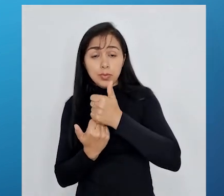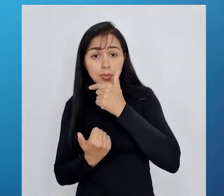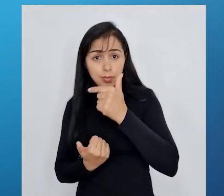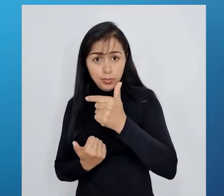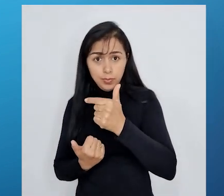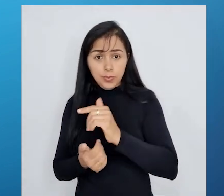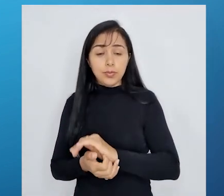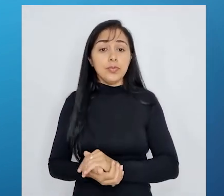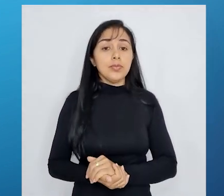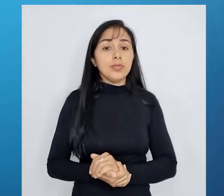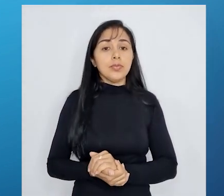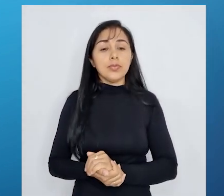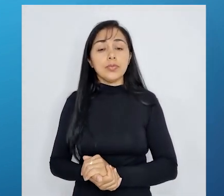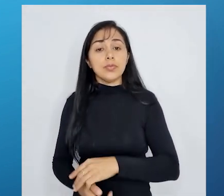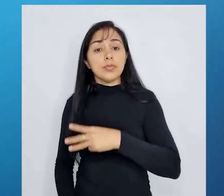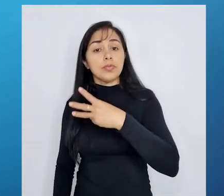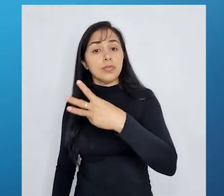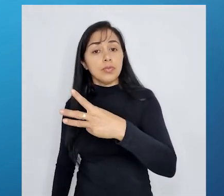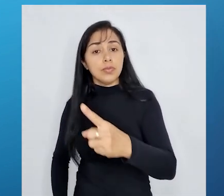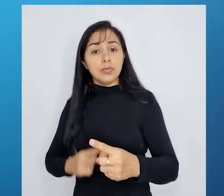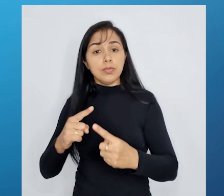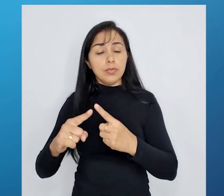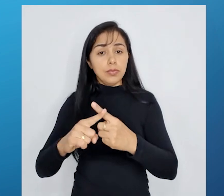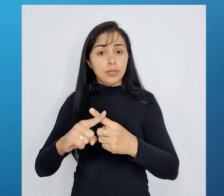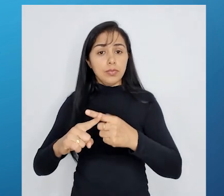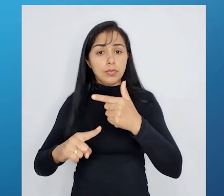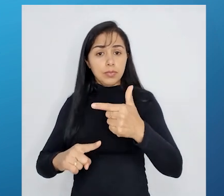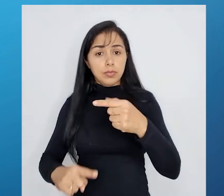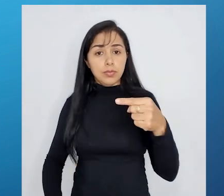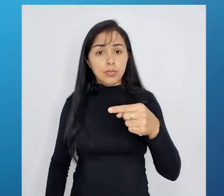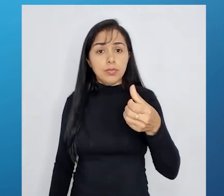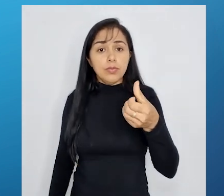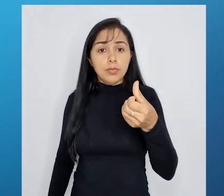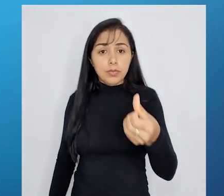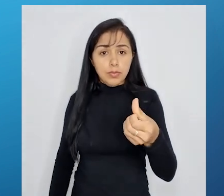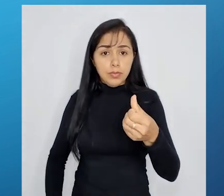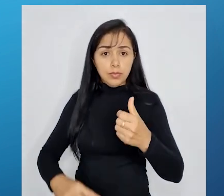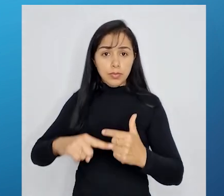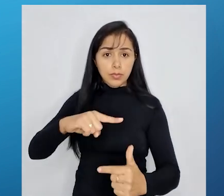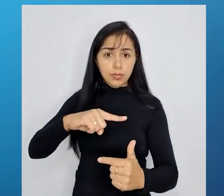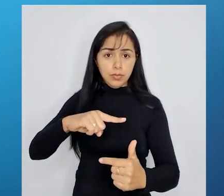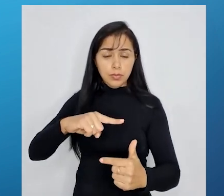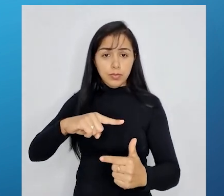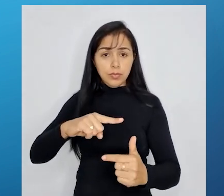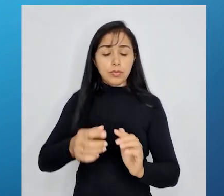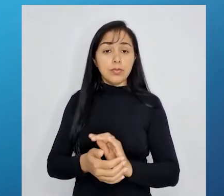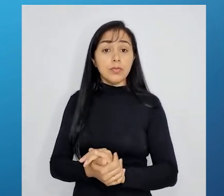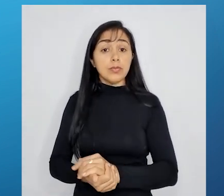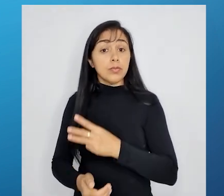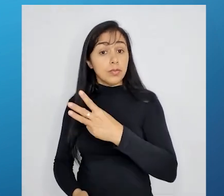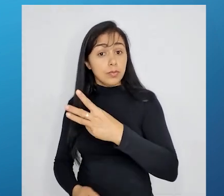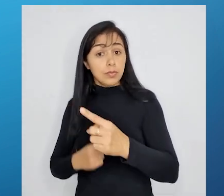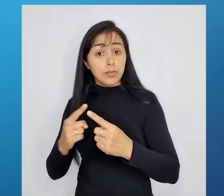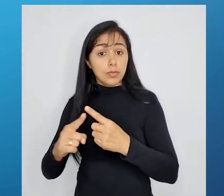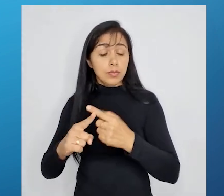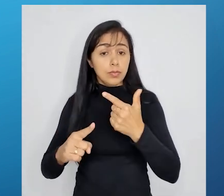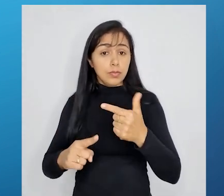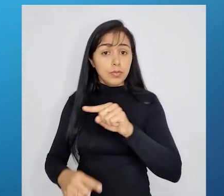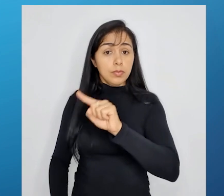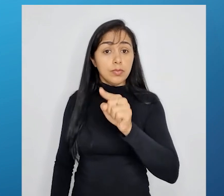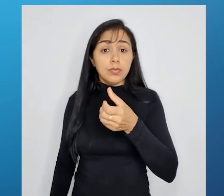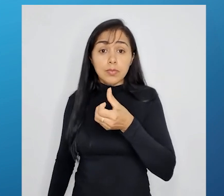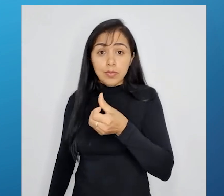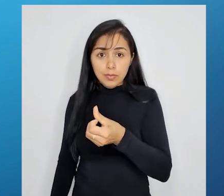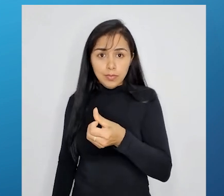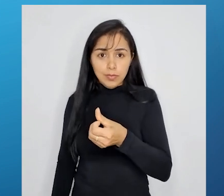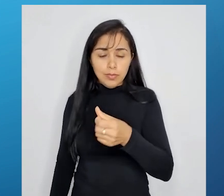3 vezes 2 menos 6 dividido para 2. 3 vezes 2 é 6 e 6 menos 6 é 0, né?